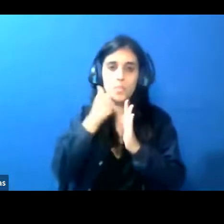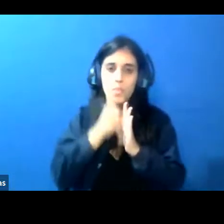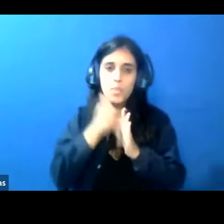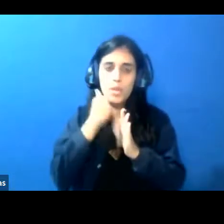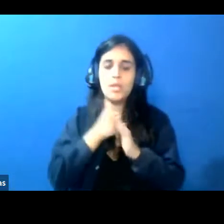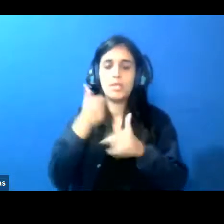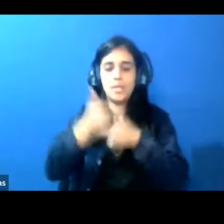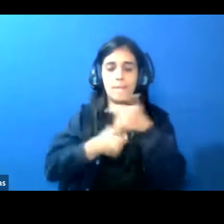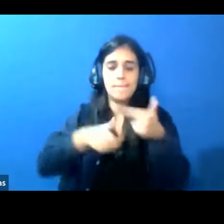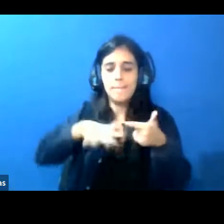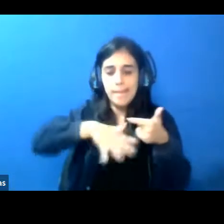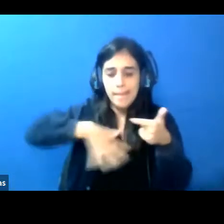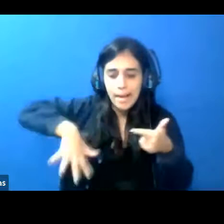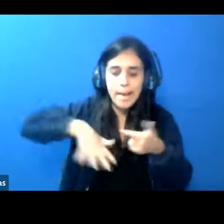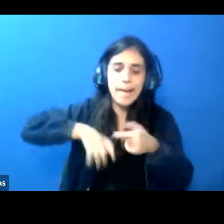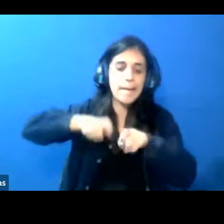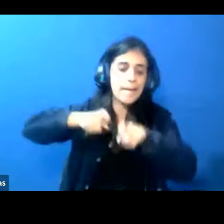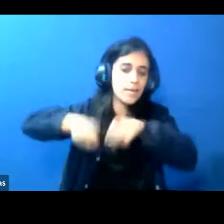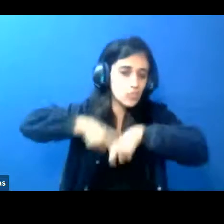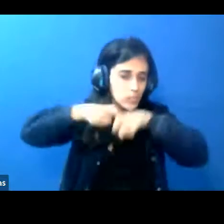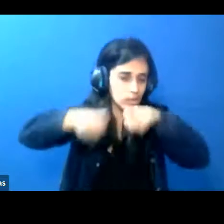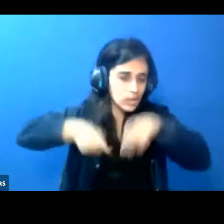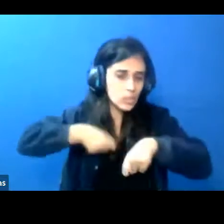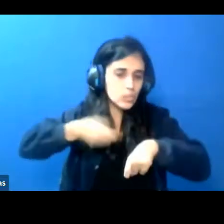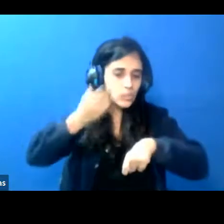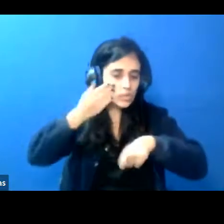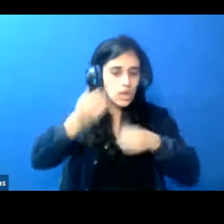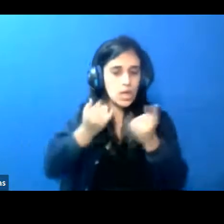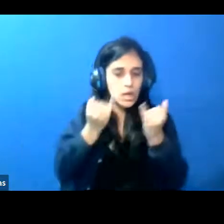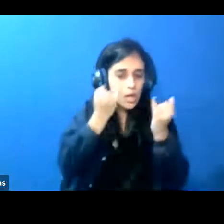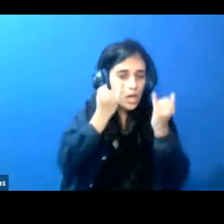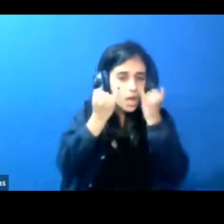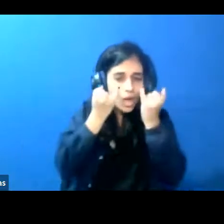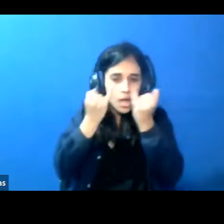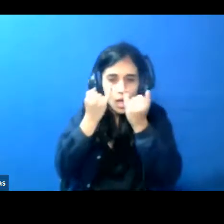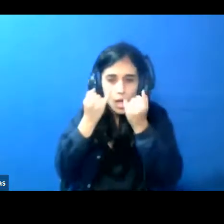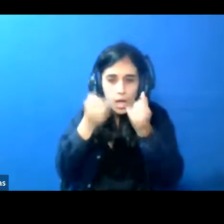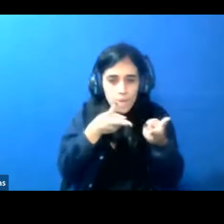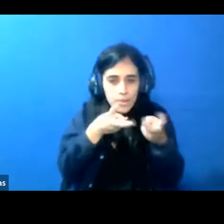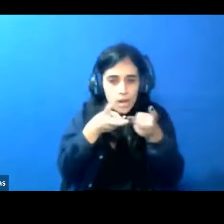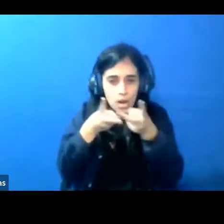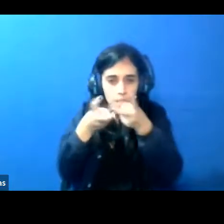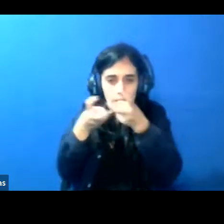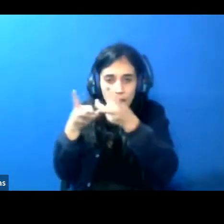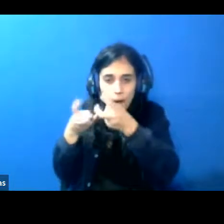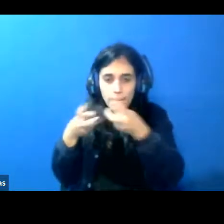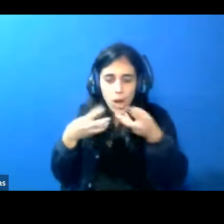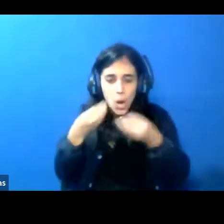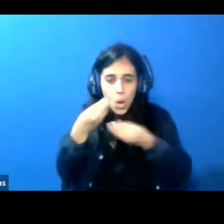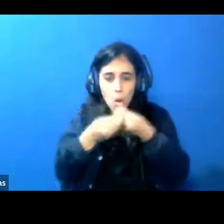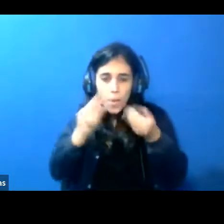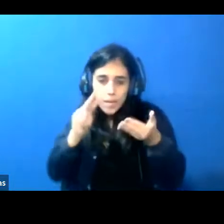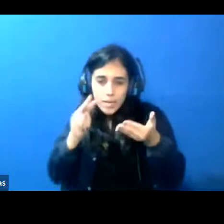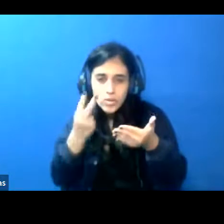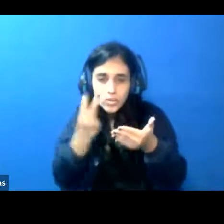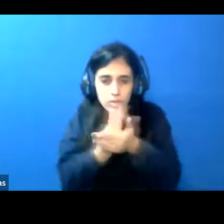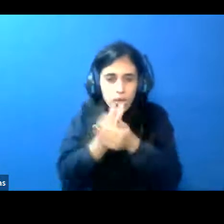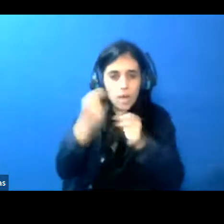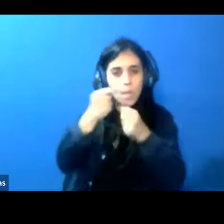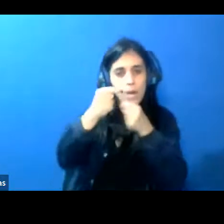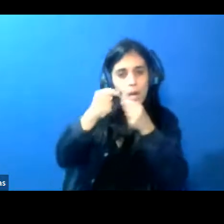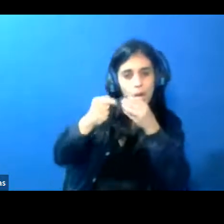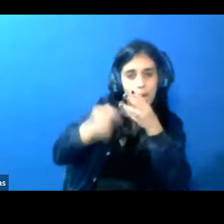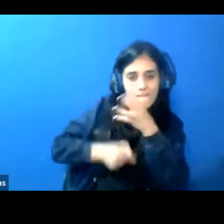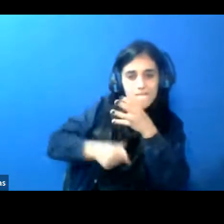camponesas vão conhecendo as tramas de como se dá esta